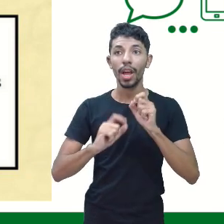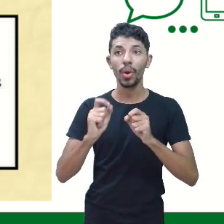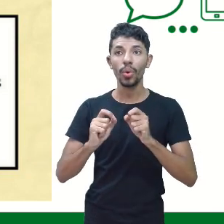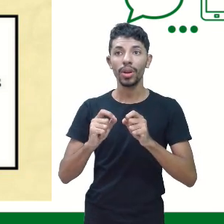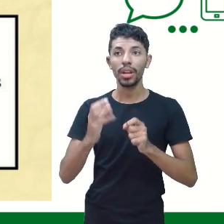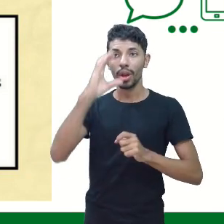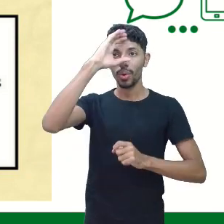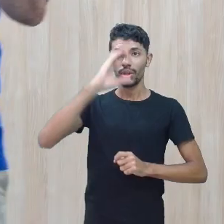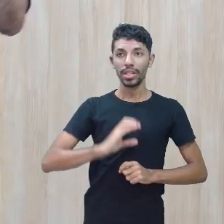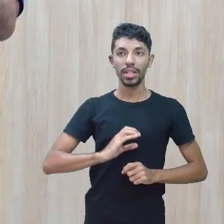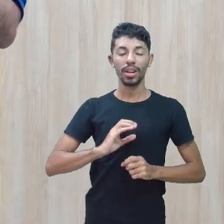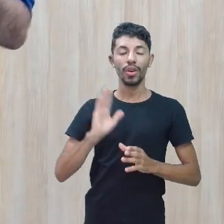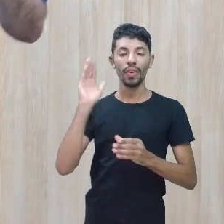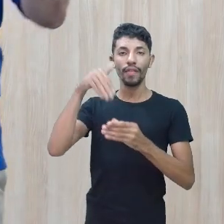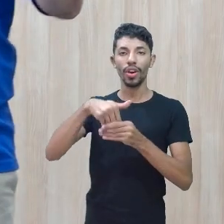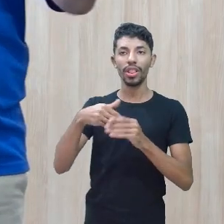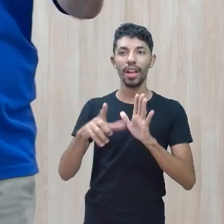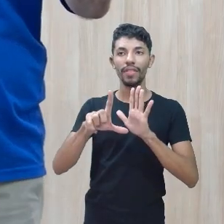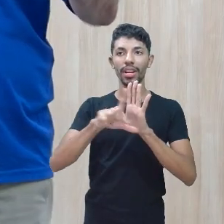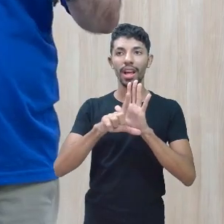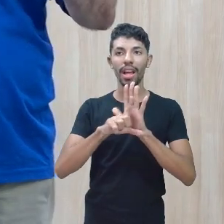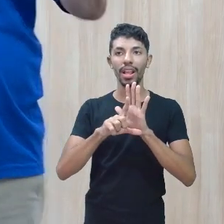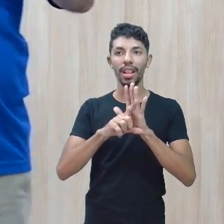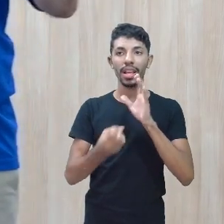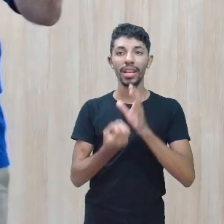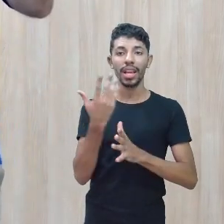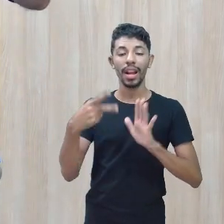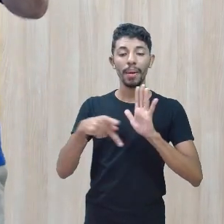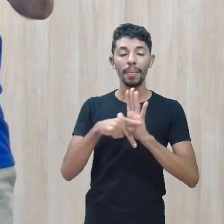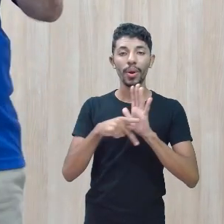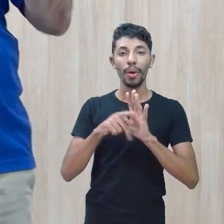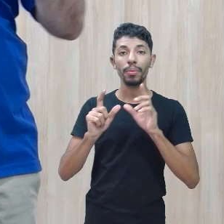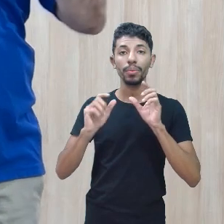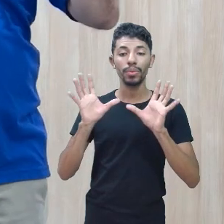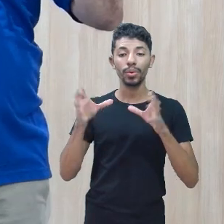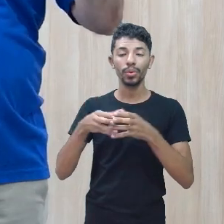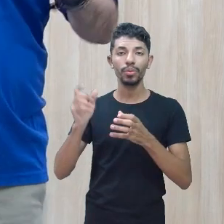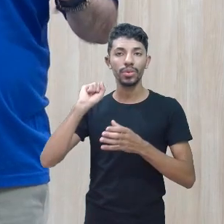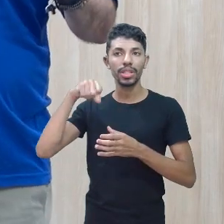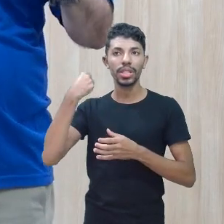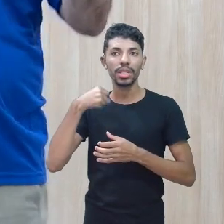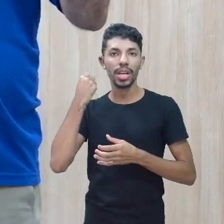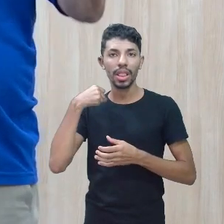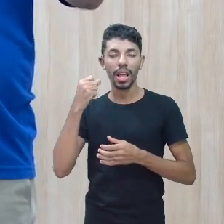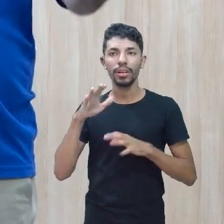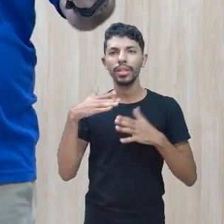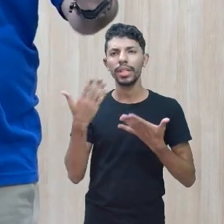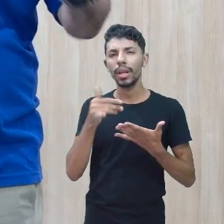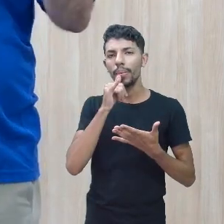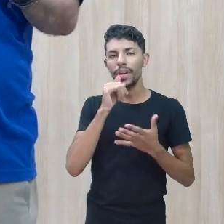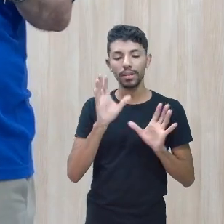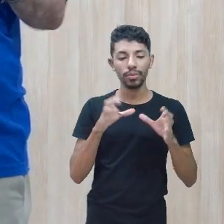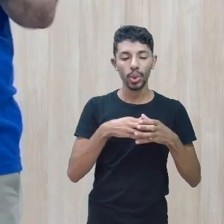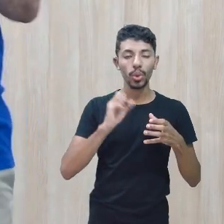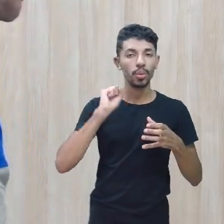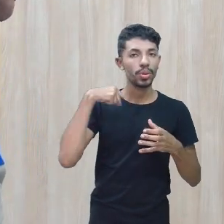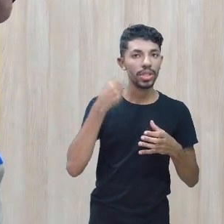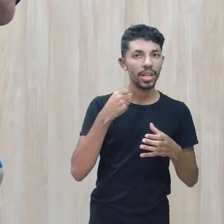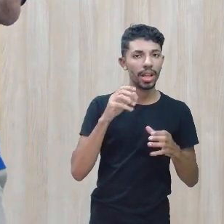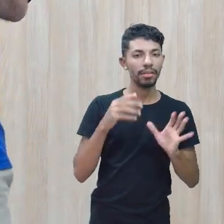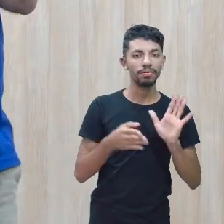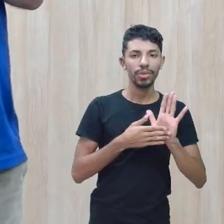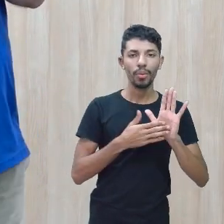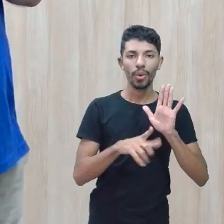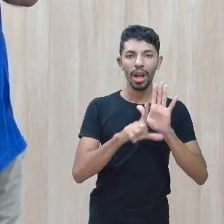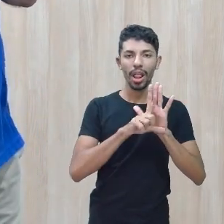Então, tanto os senadores, né, em algumas situações, eles não somente vão propor leis e vão votar,